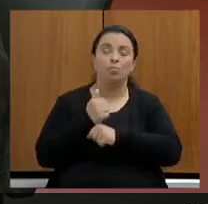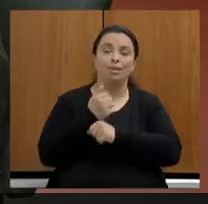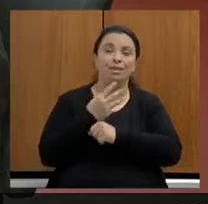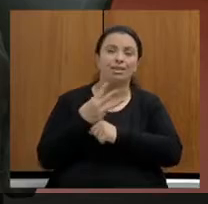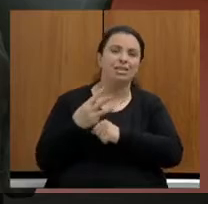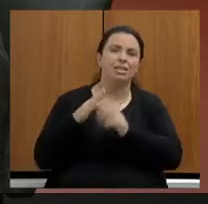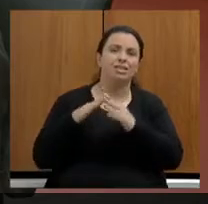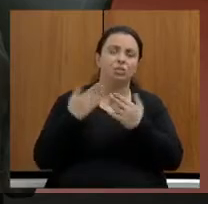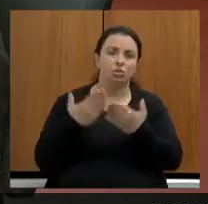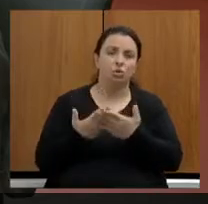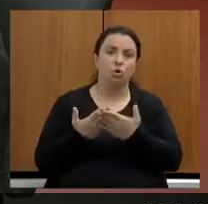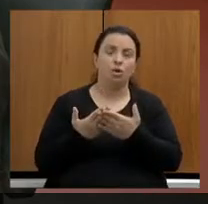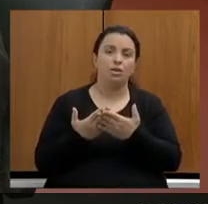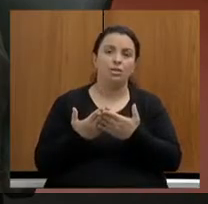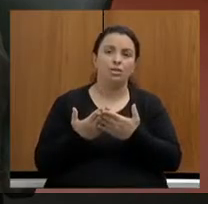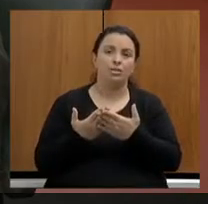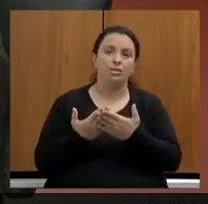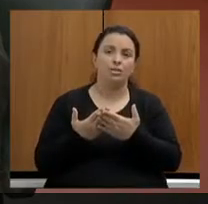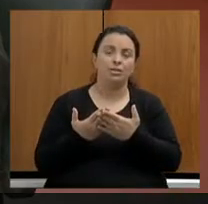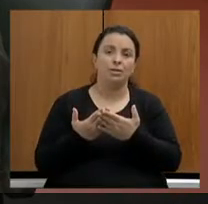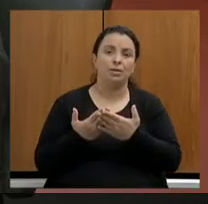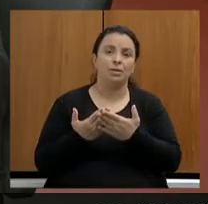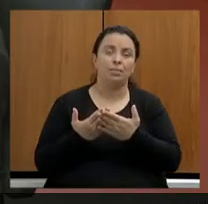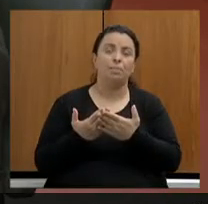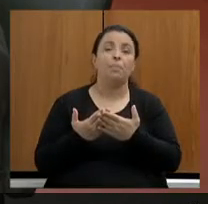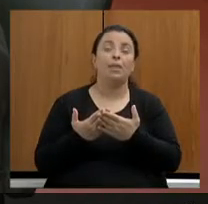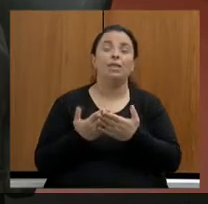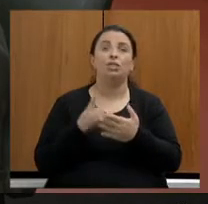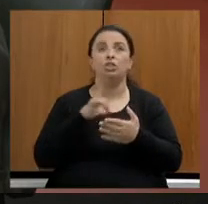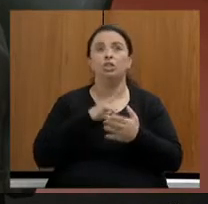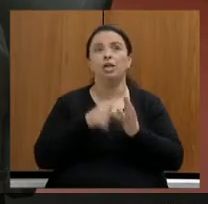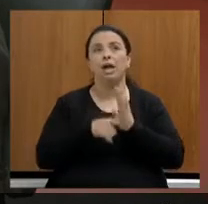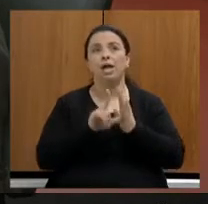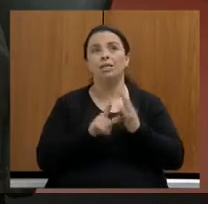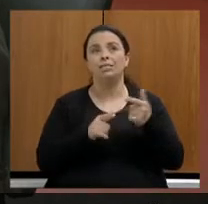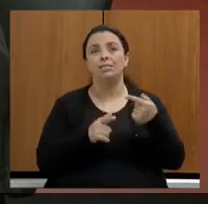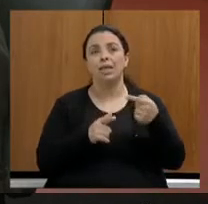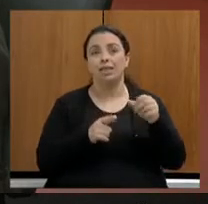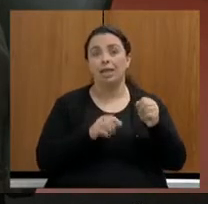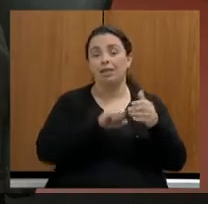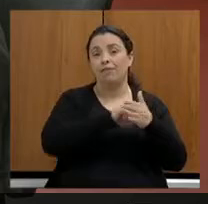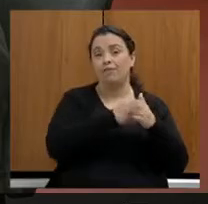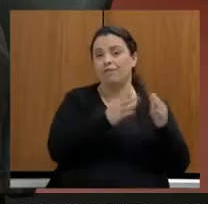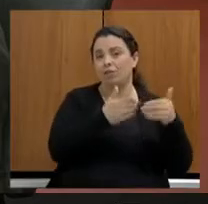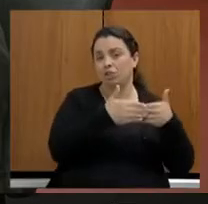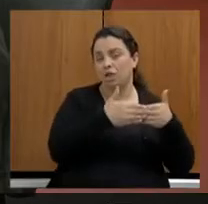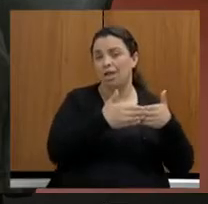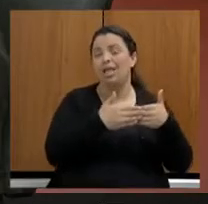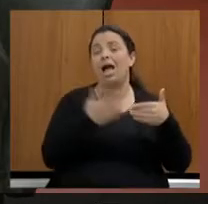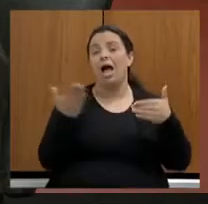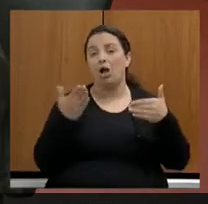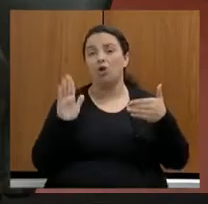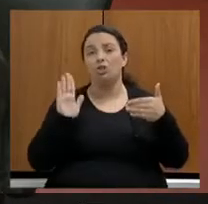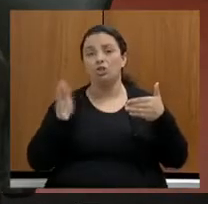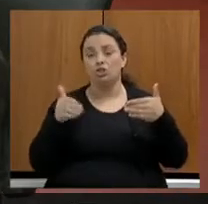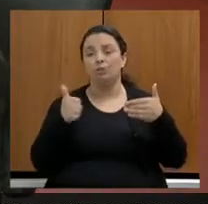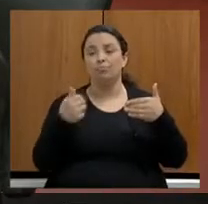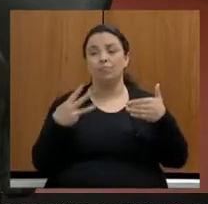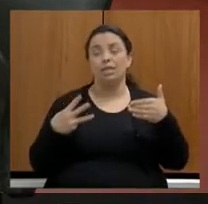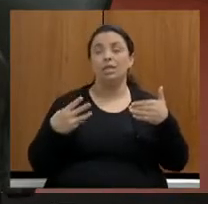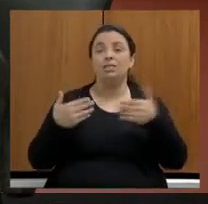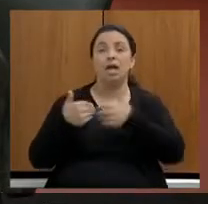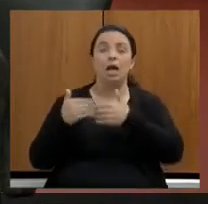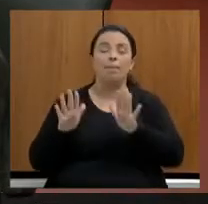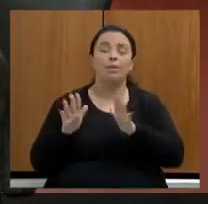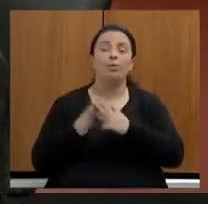70 que interromperam as atividades e retomaram 13 isso quer dizer que os protocolos vêm sendo acompanhados de forma muito fina